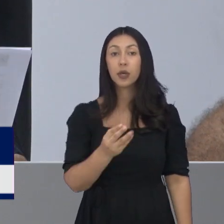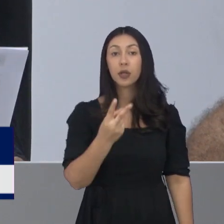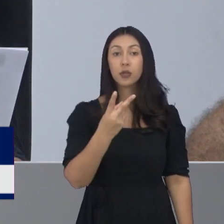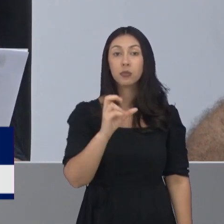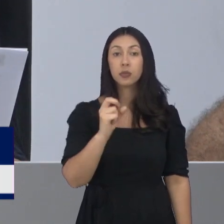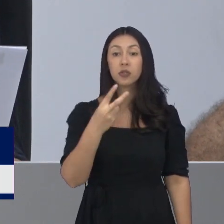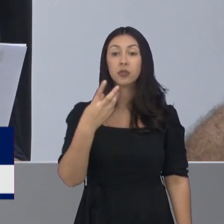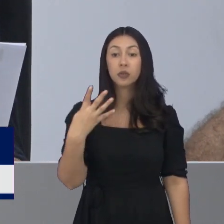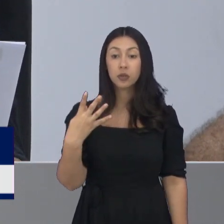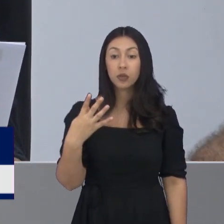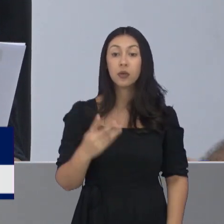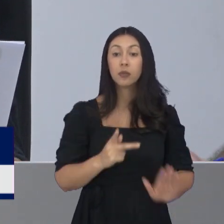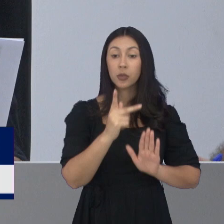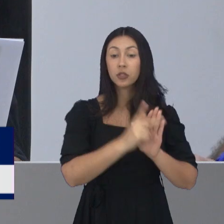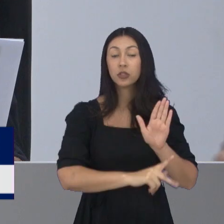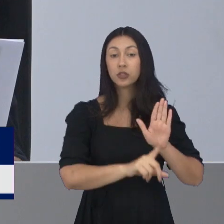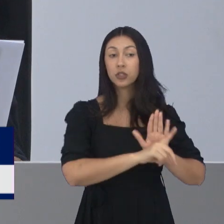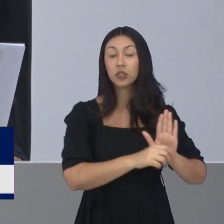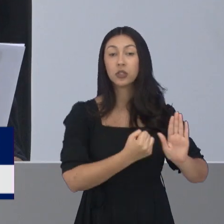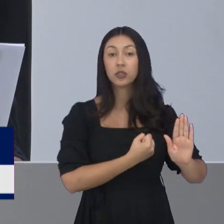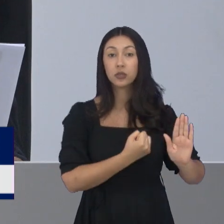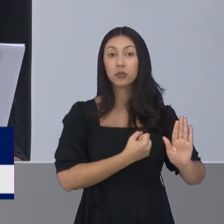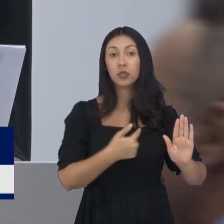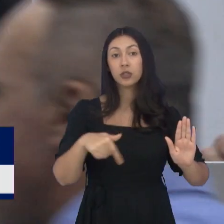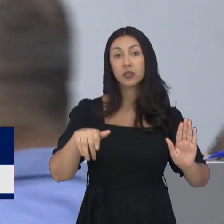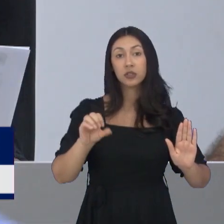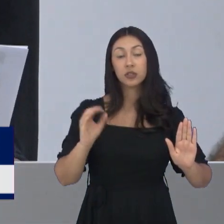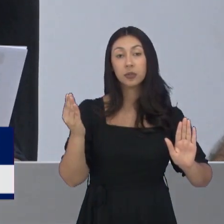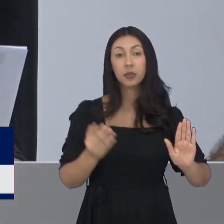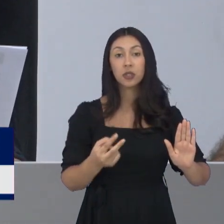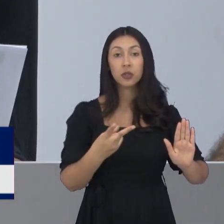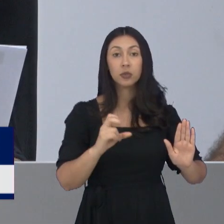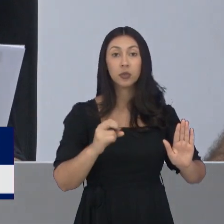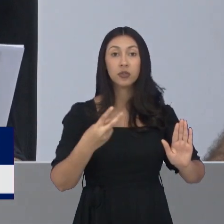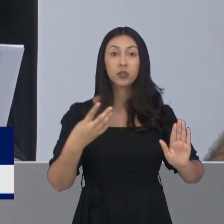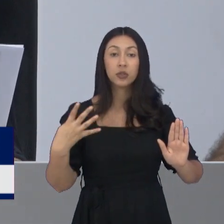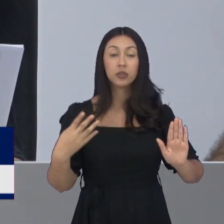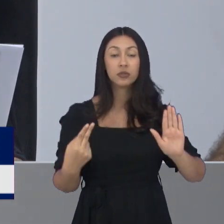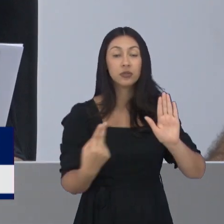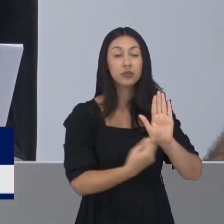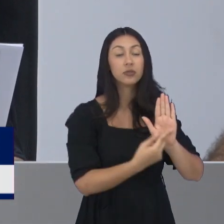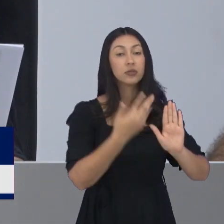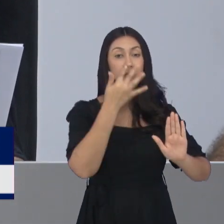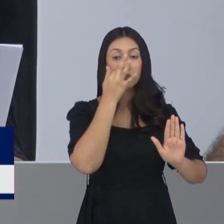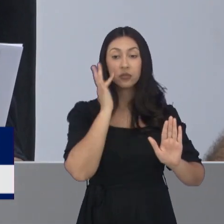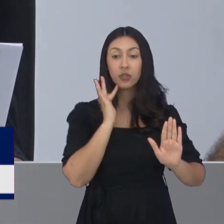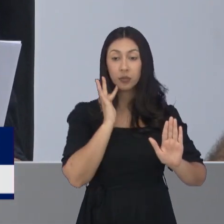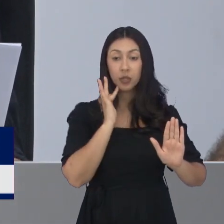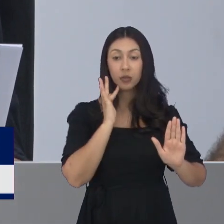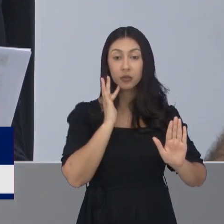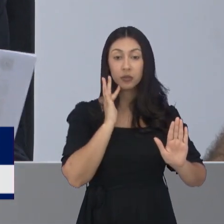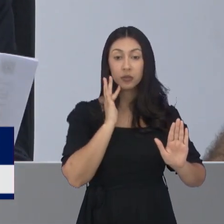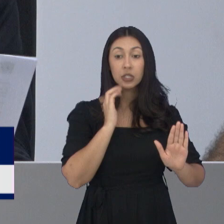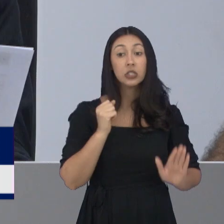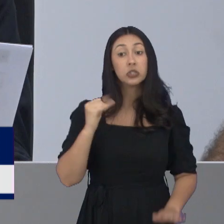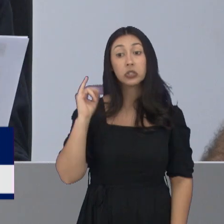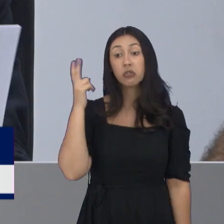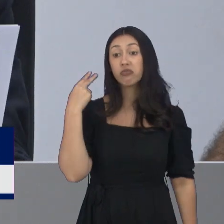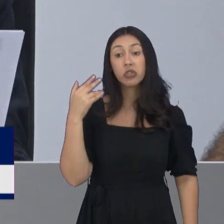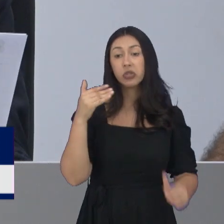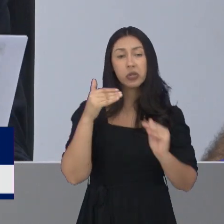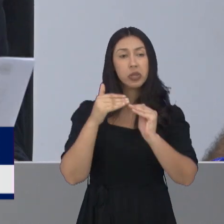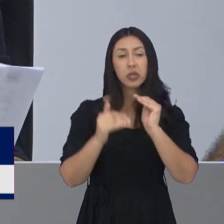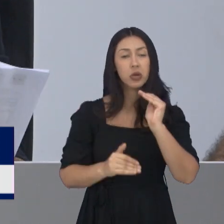2535/2024, projeto de lei número 70/2024, autoria do vereador Fabão Zagueiro. Vereadores